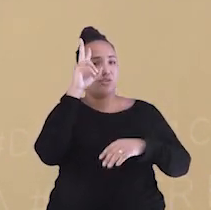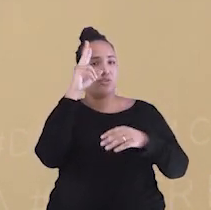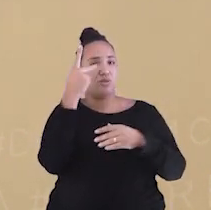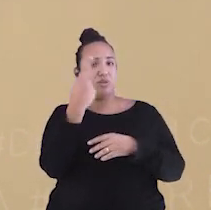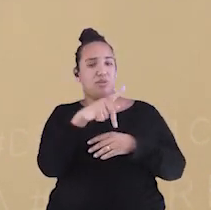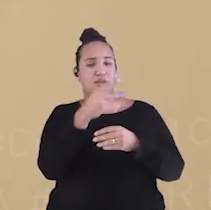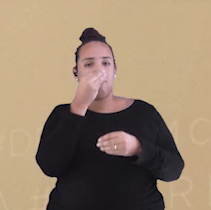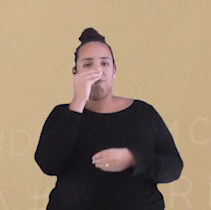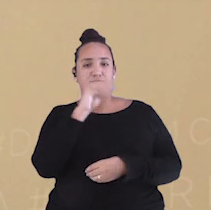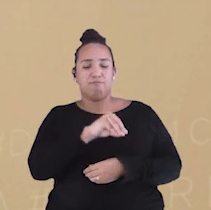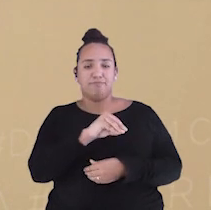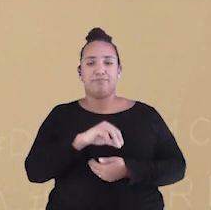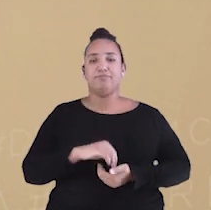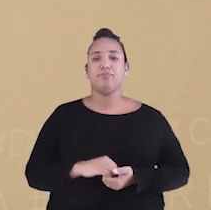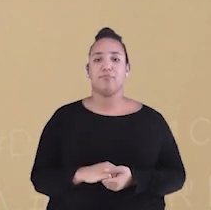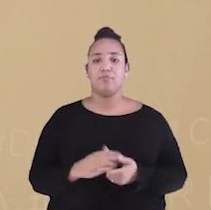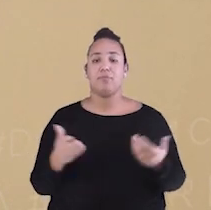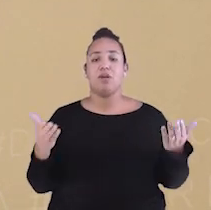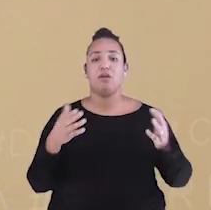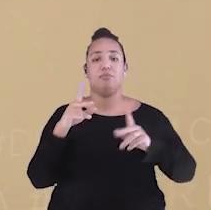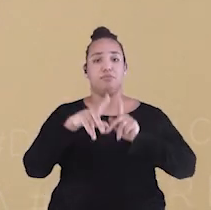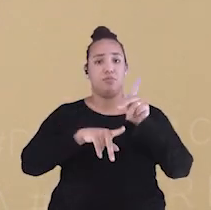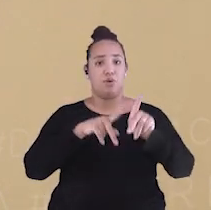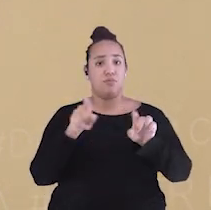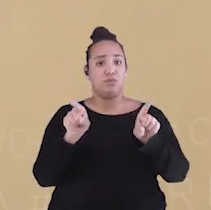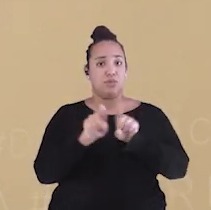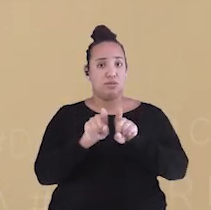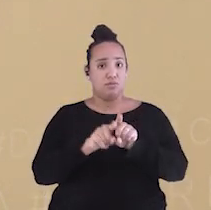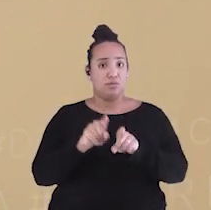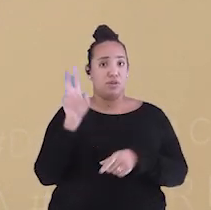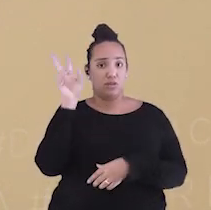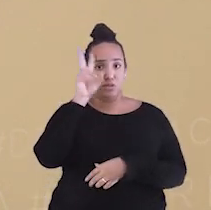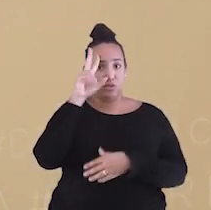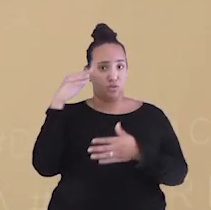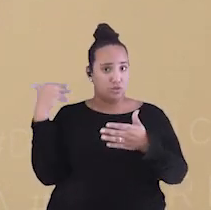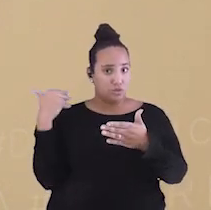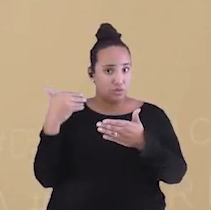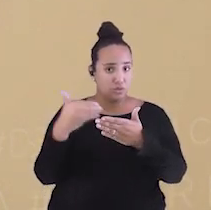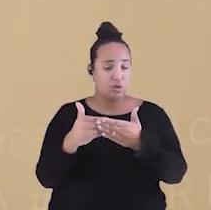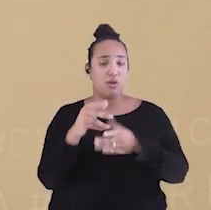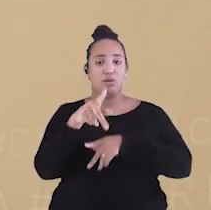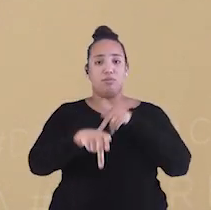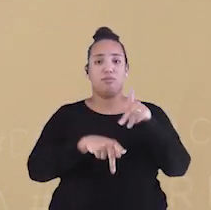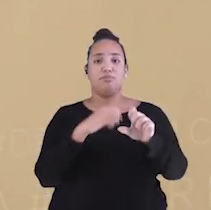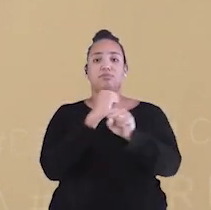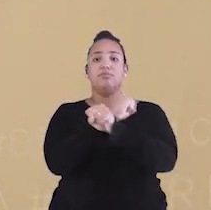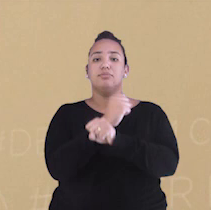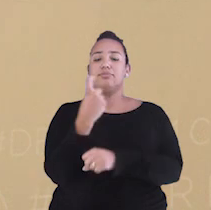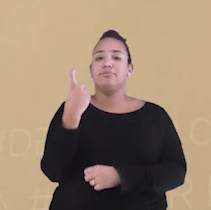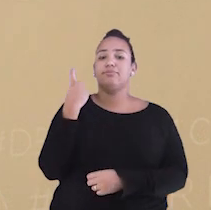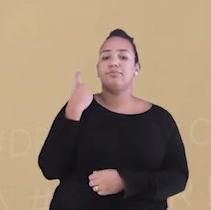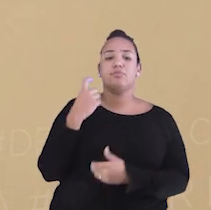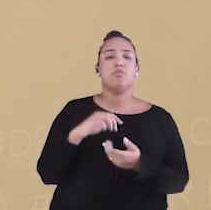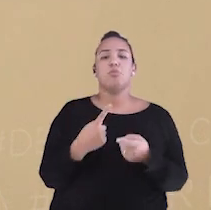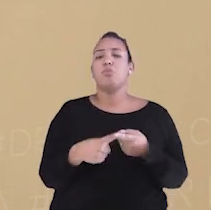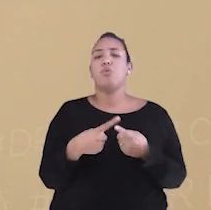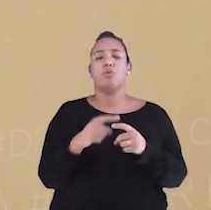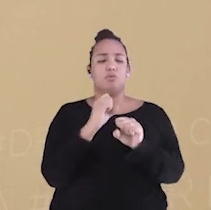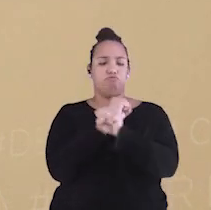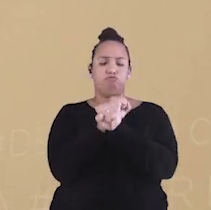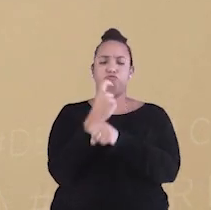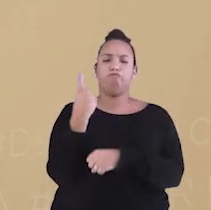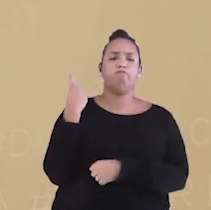Outros povos tradicionais brasileiros são as populações quilombolas, que são chamadas assim devido